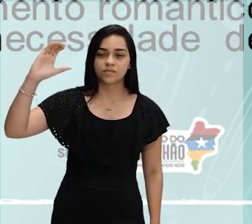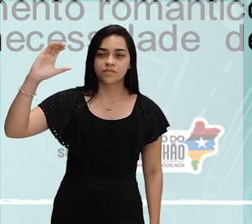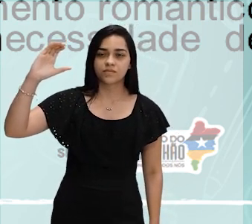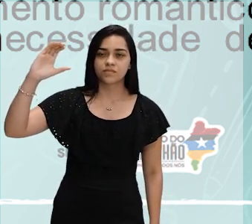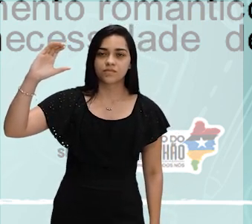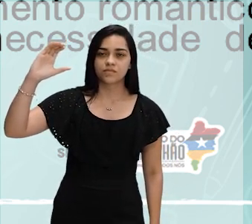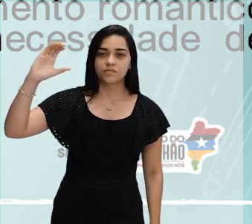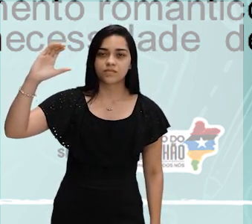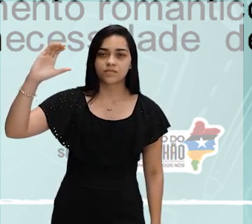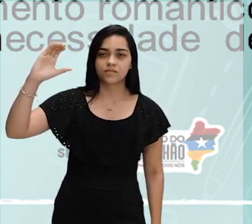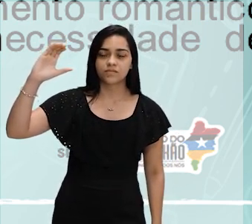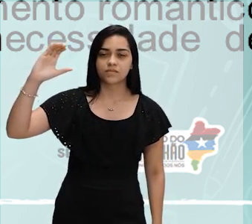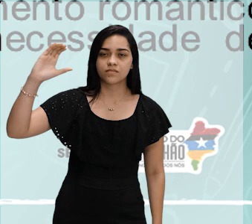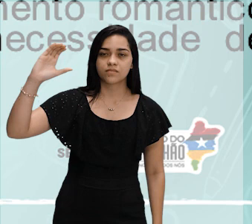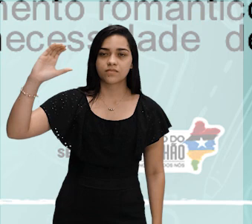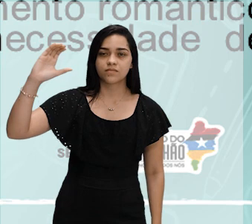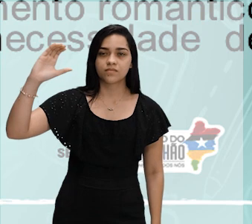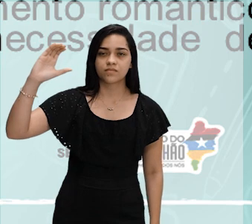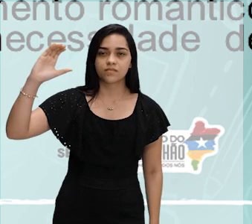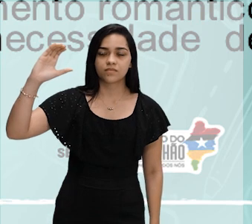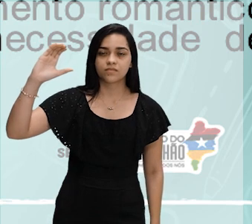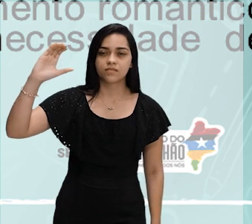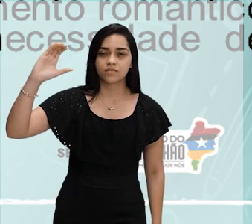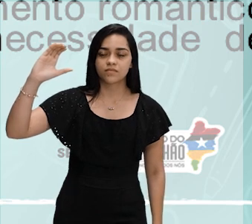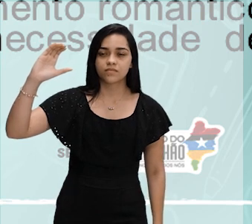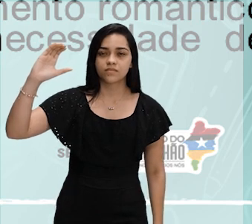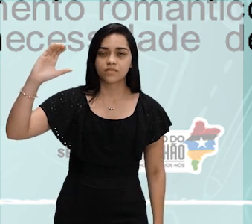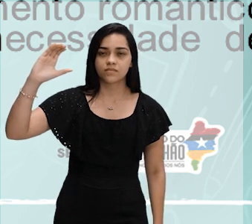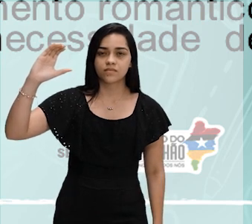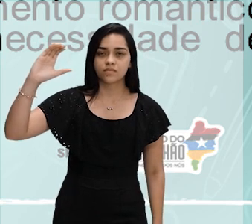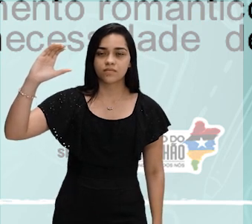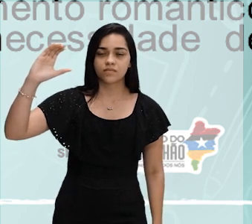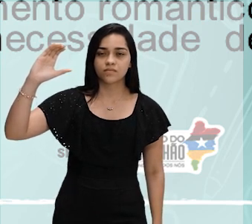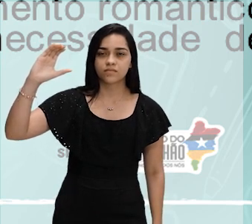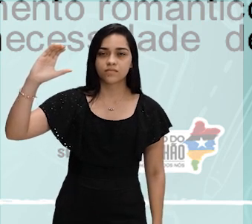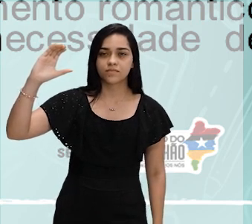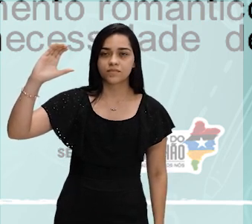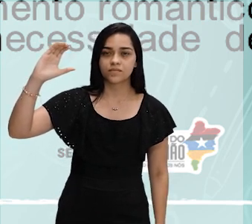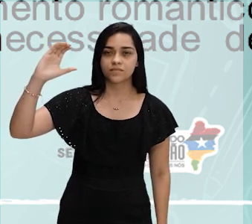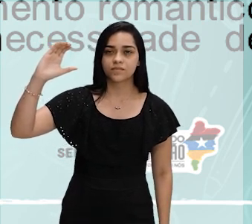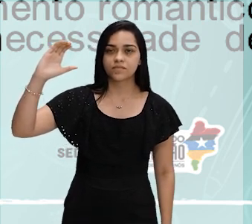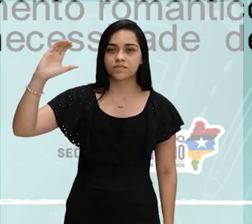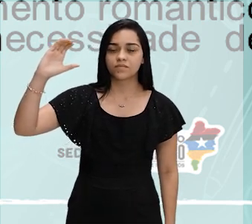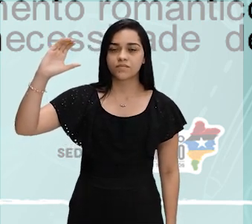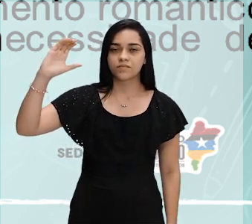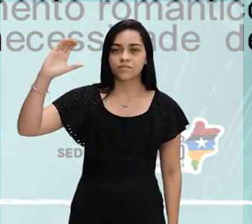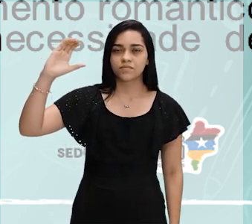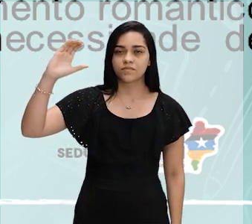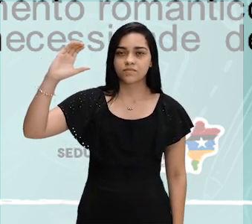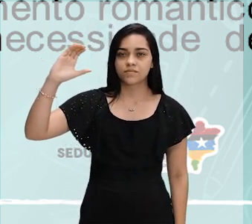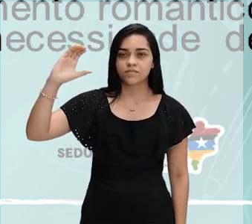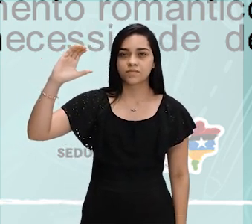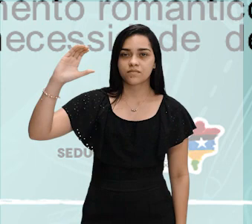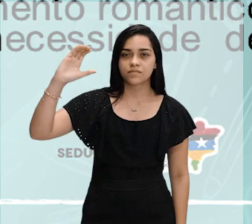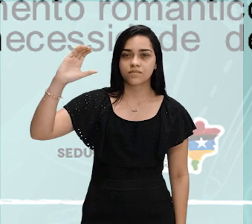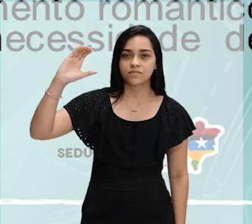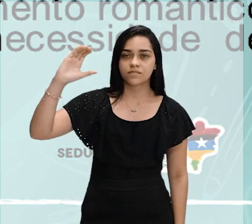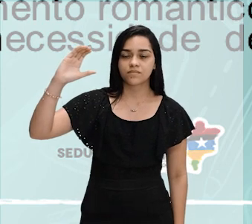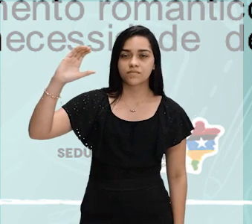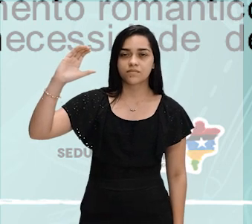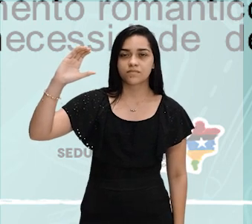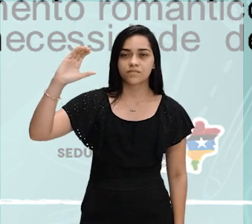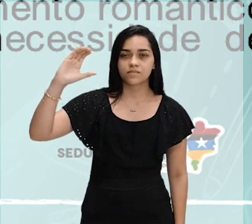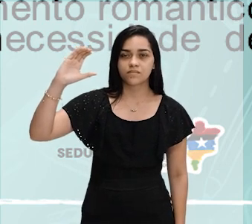contido e equilibrado por um rigoroso senso da necessidade da medida legada ao neoclassicismo.